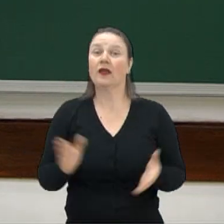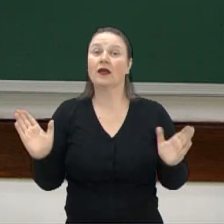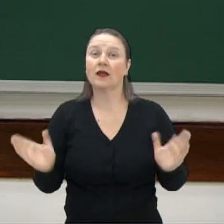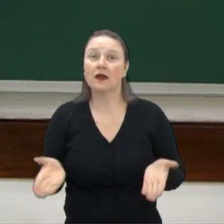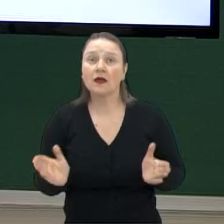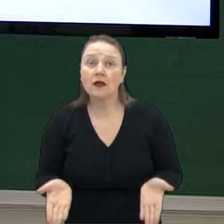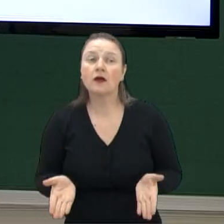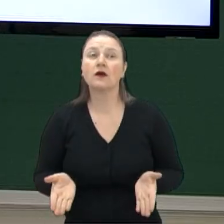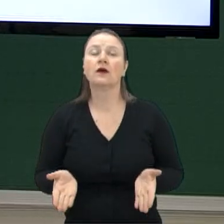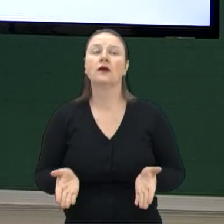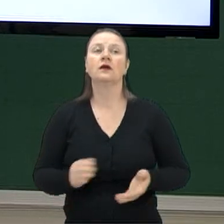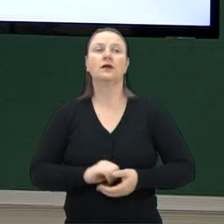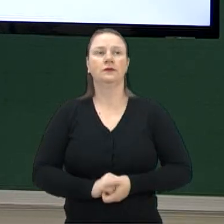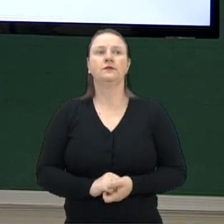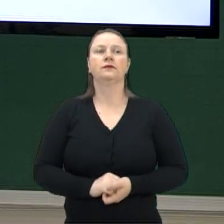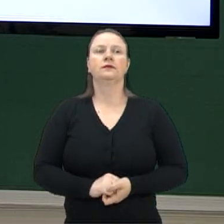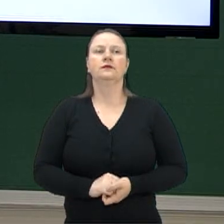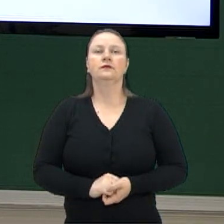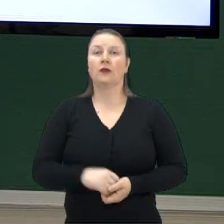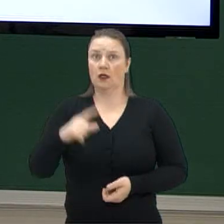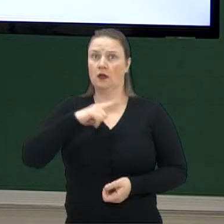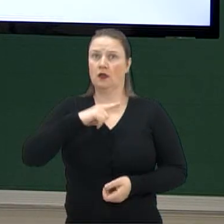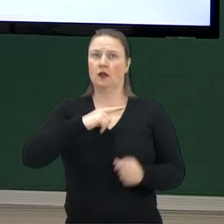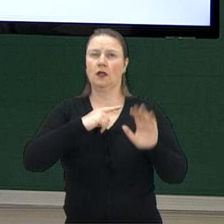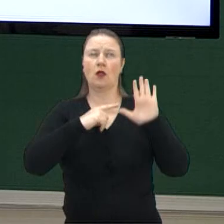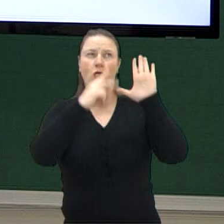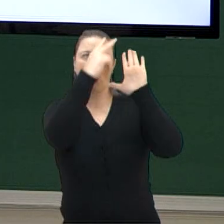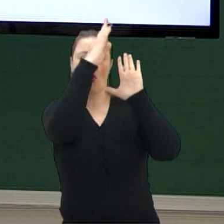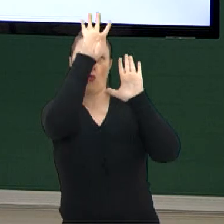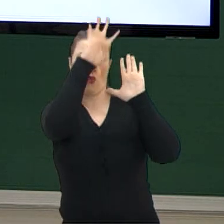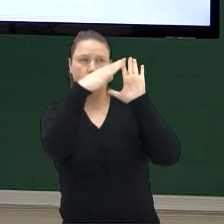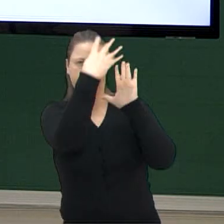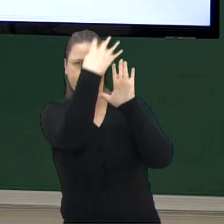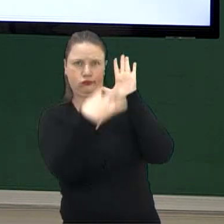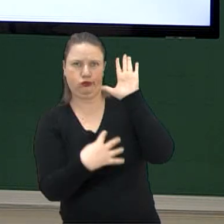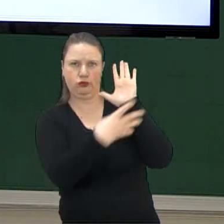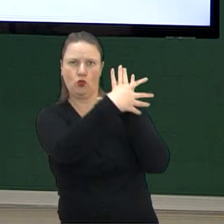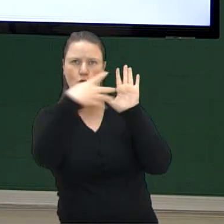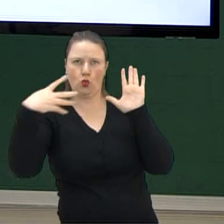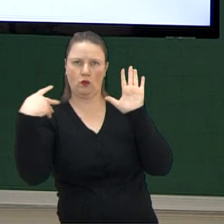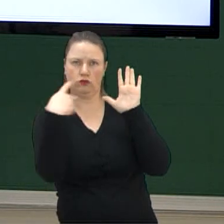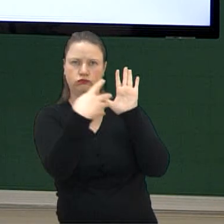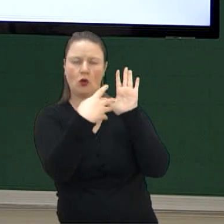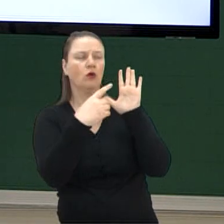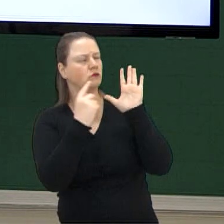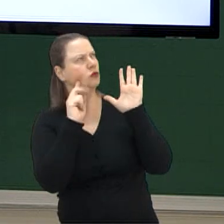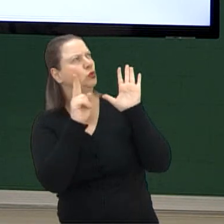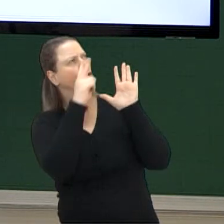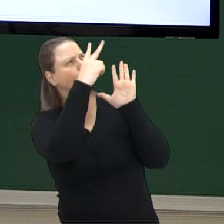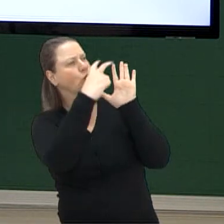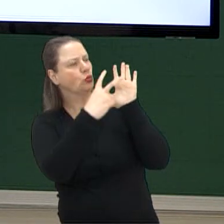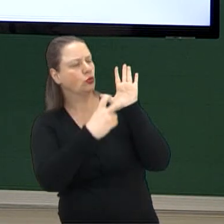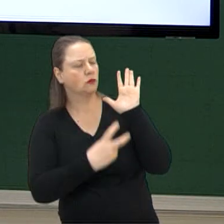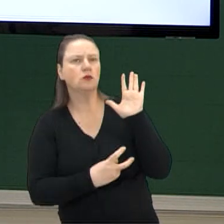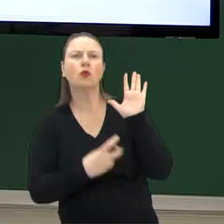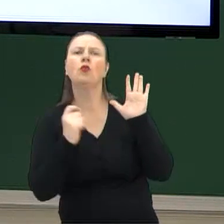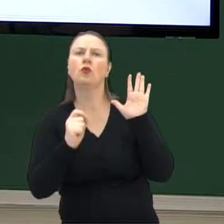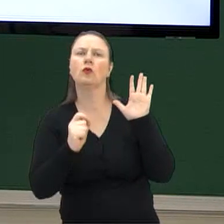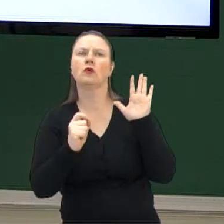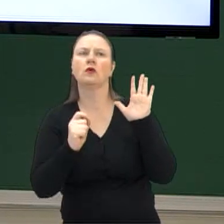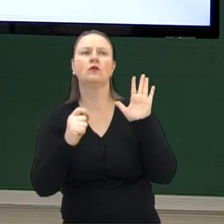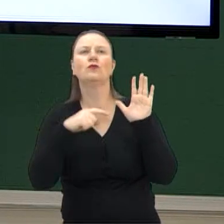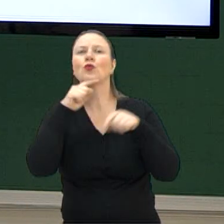lembrado. Continuando, eu tenho aqui, ó, uns percentuais que, se vocês somarem, vocês não vão